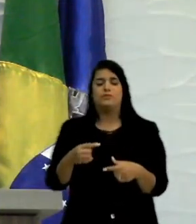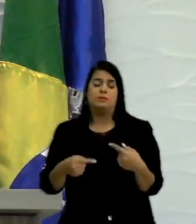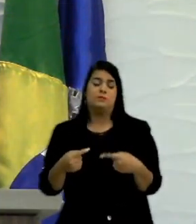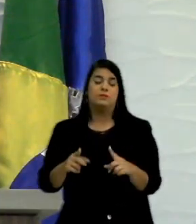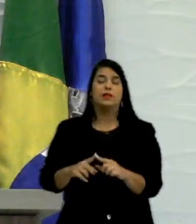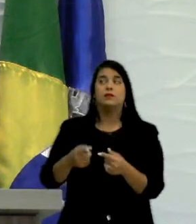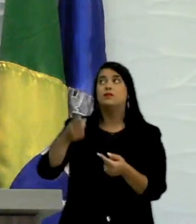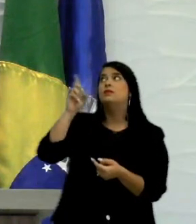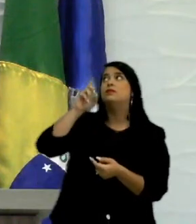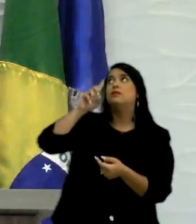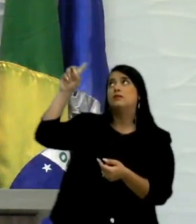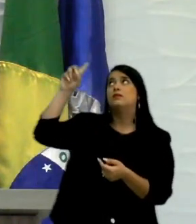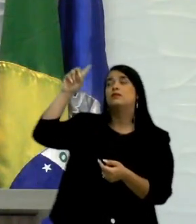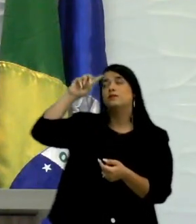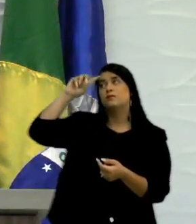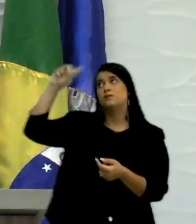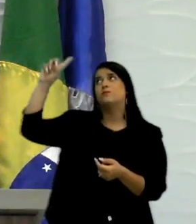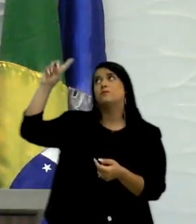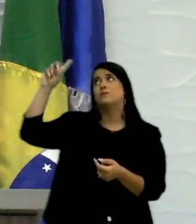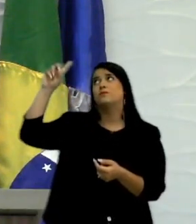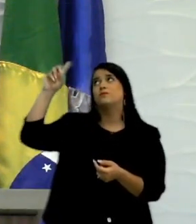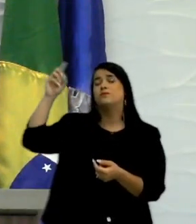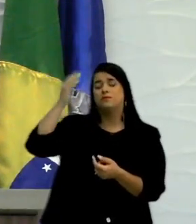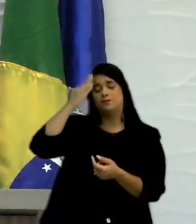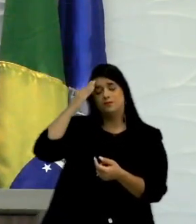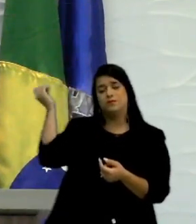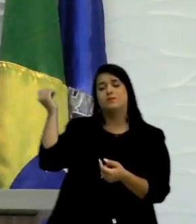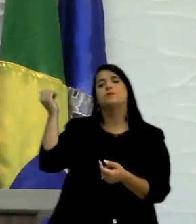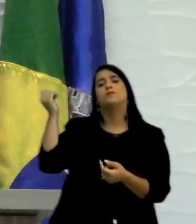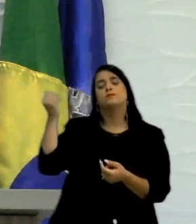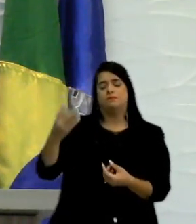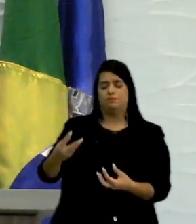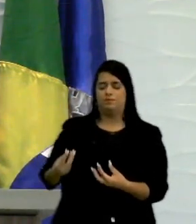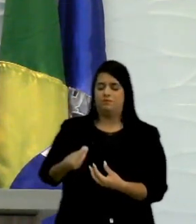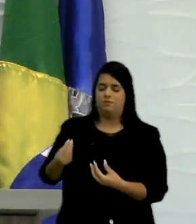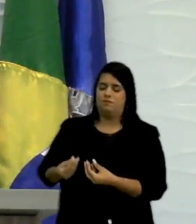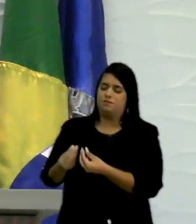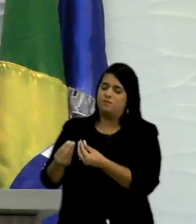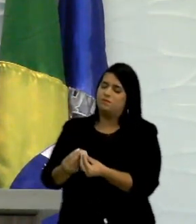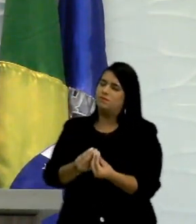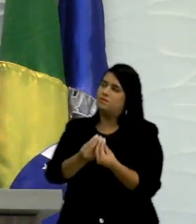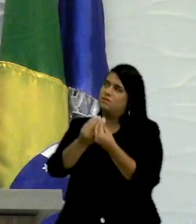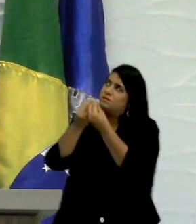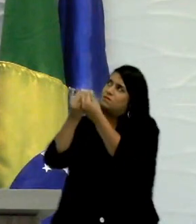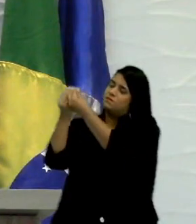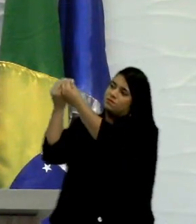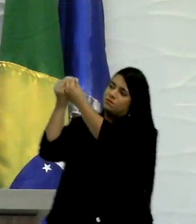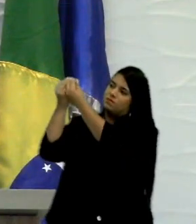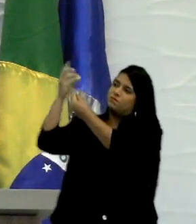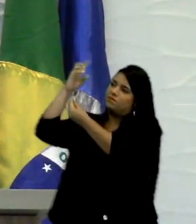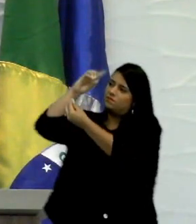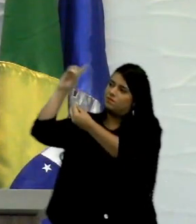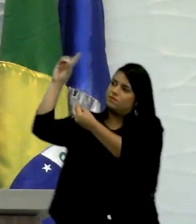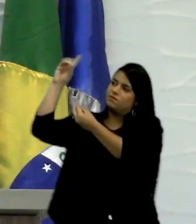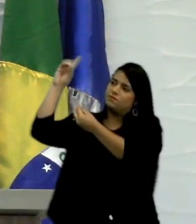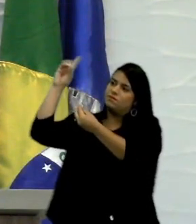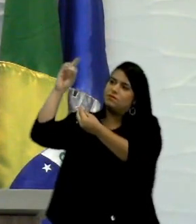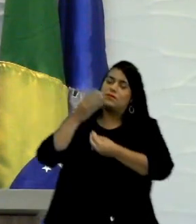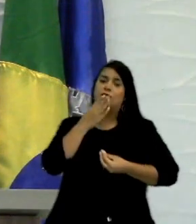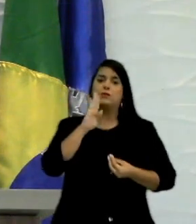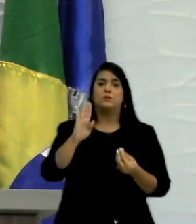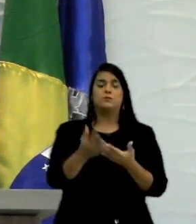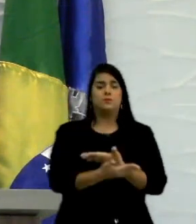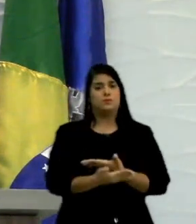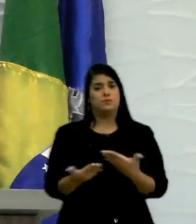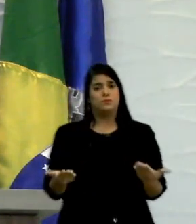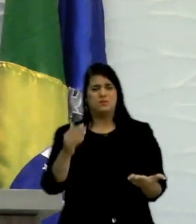Deus, botei minha mão, botei minha vida na mão de Deus, botei tudo na mão de Deus. E eu juro a vocês, eu não